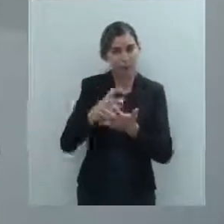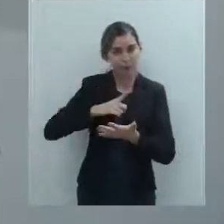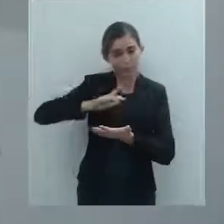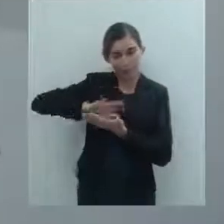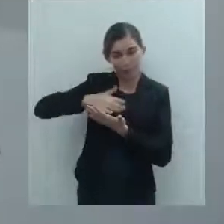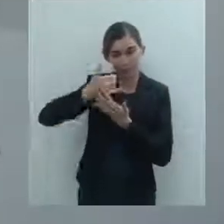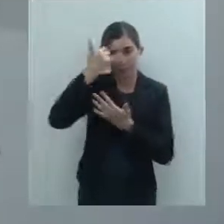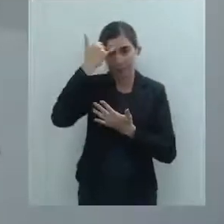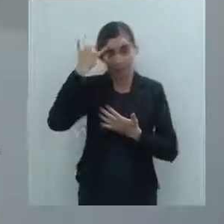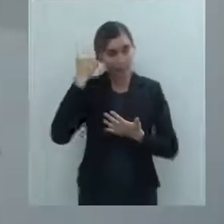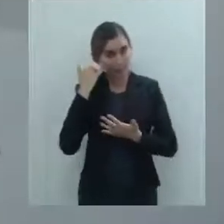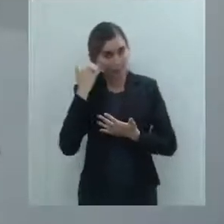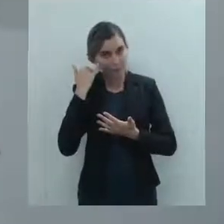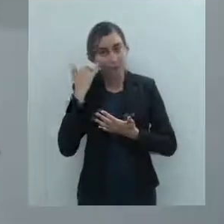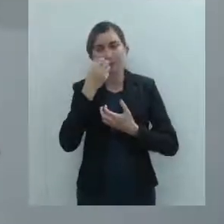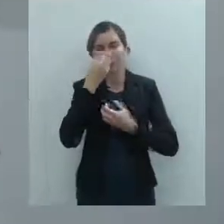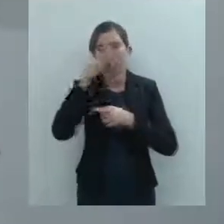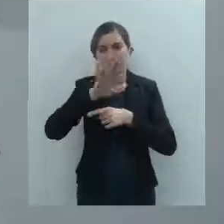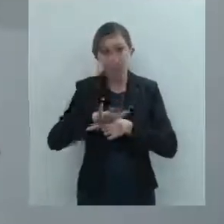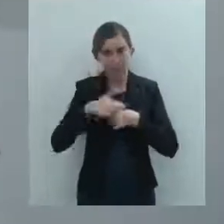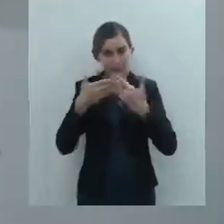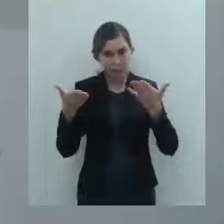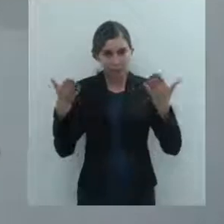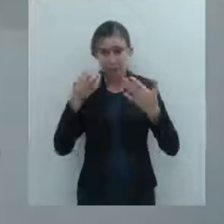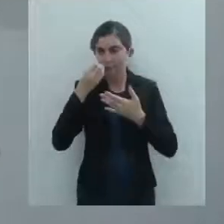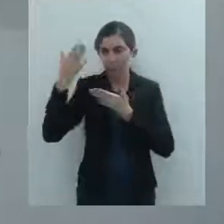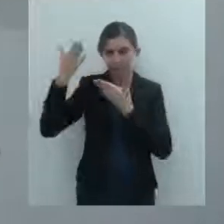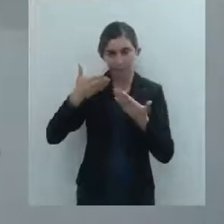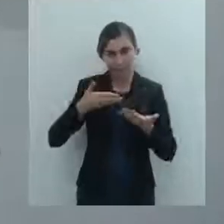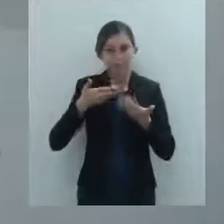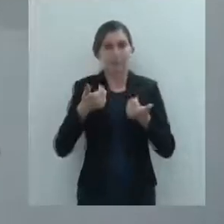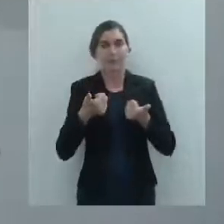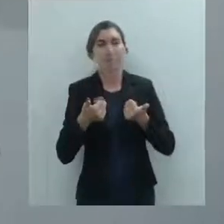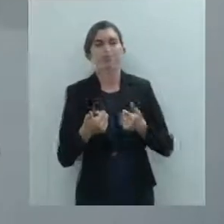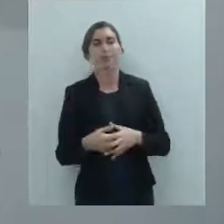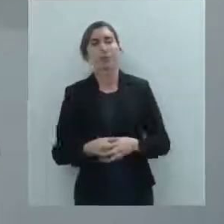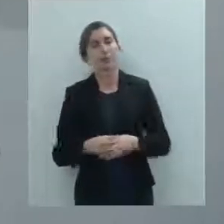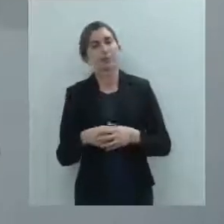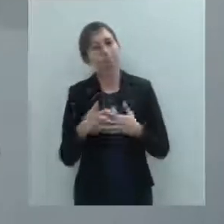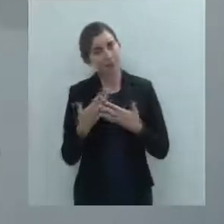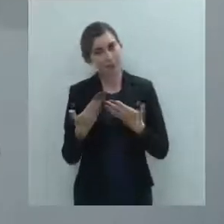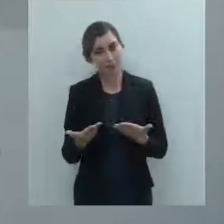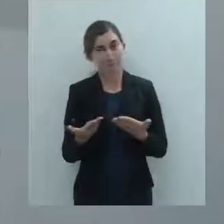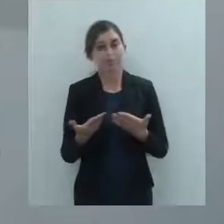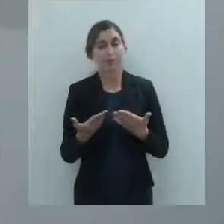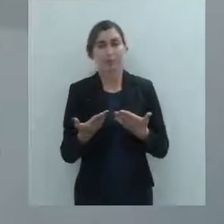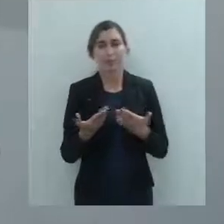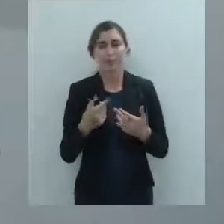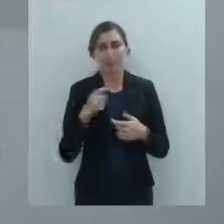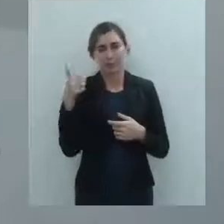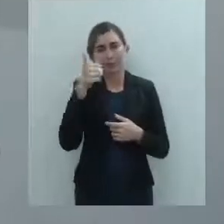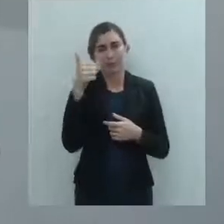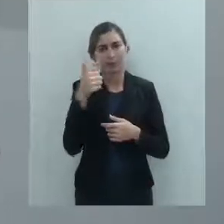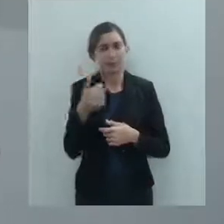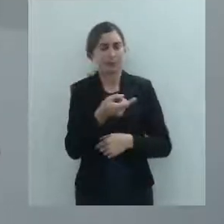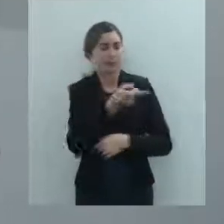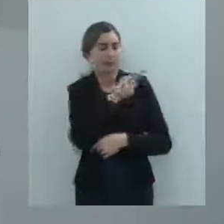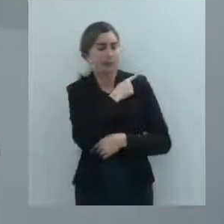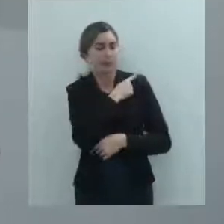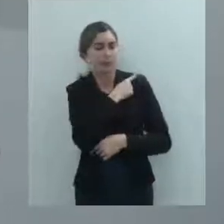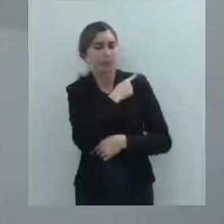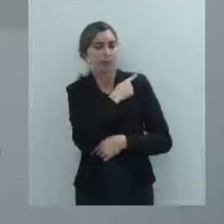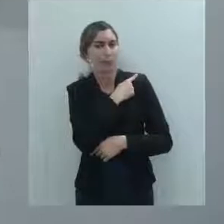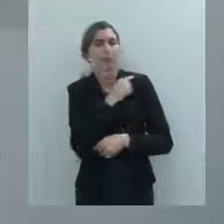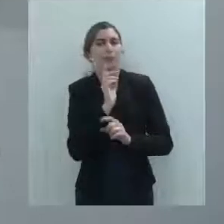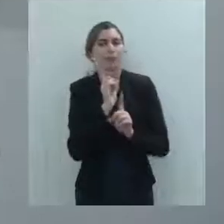temos a Isabela Isabela Boa tarde seja muito bem-vindo você do primeiro ano do ensino médio já